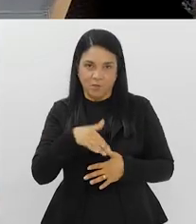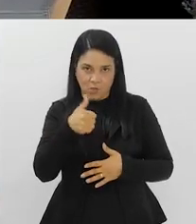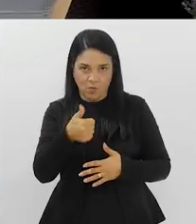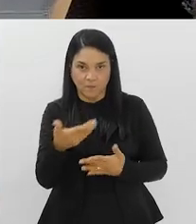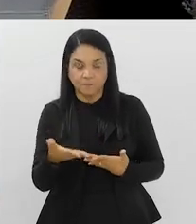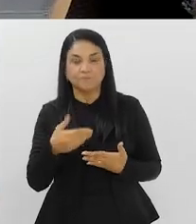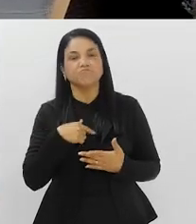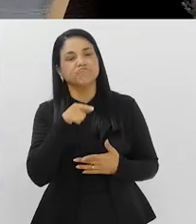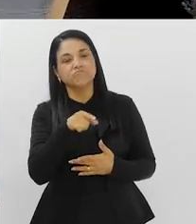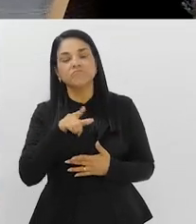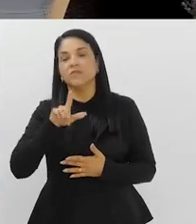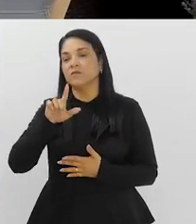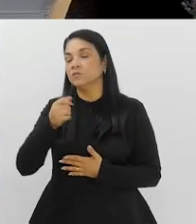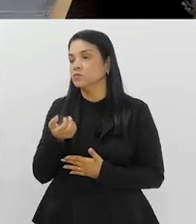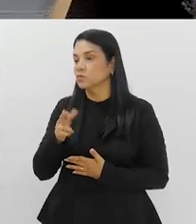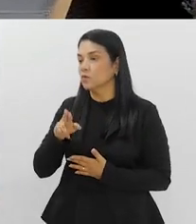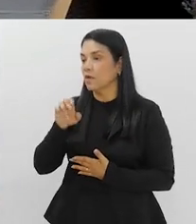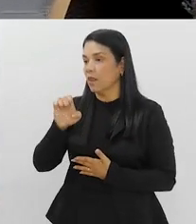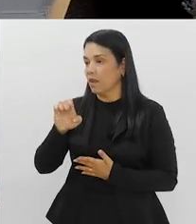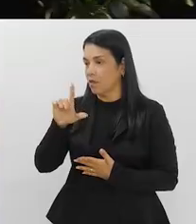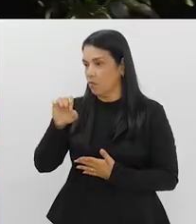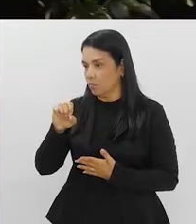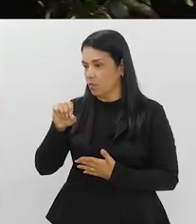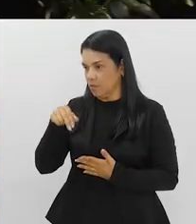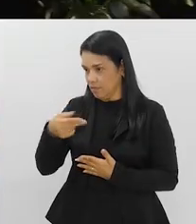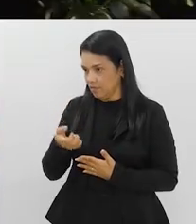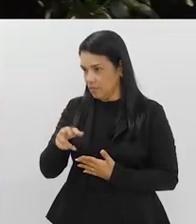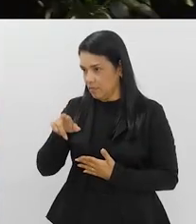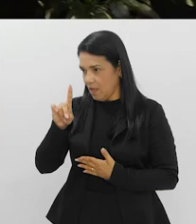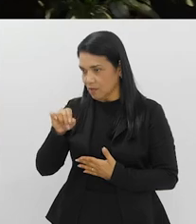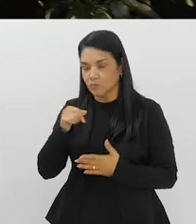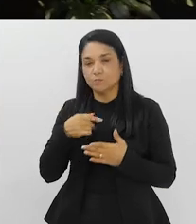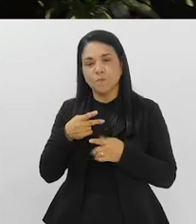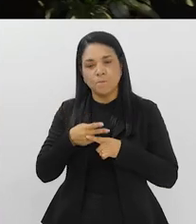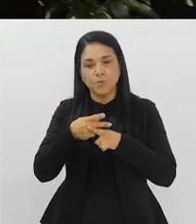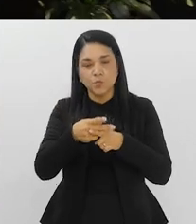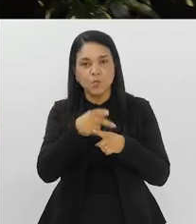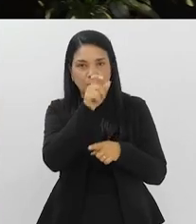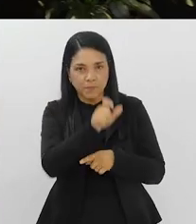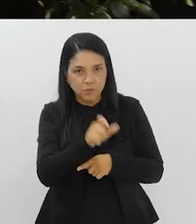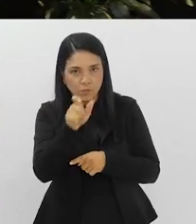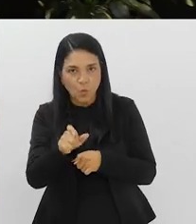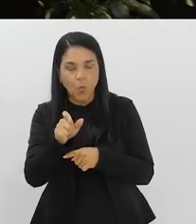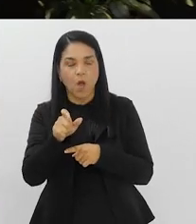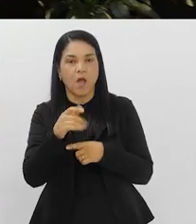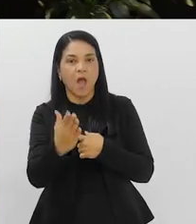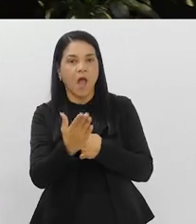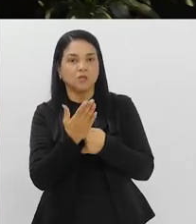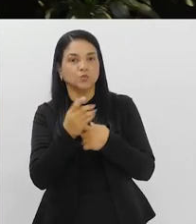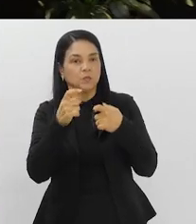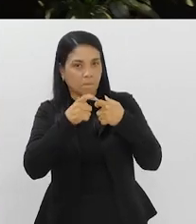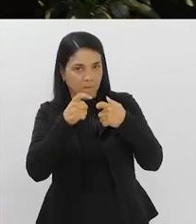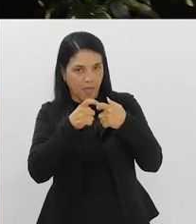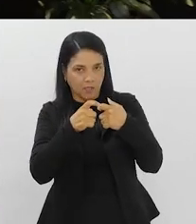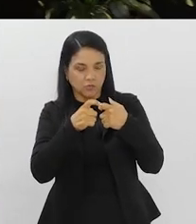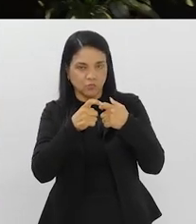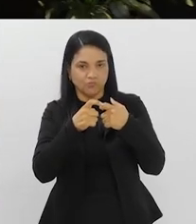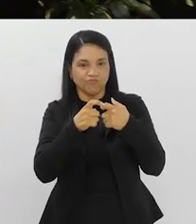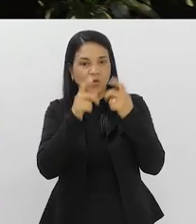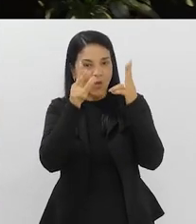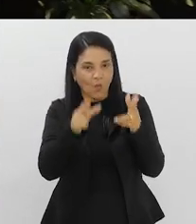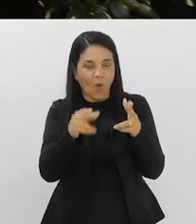Dr. Leonardo, eu gostaria de saber, quando uma pessoa, né, por exemplo, procura já uma ajuda médica, uma ajuda de um especialista como o